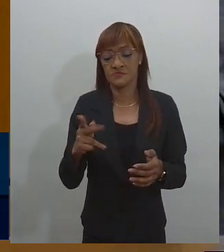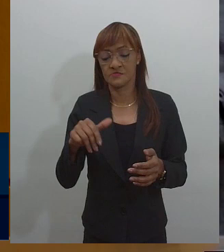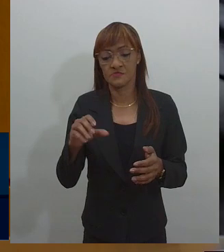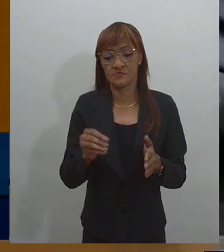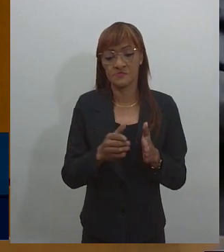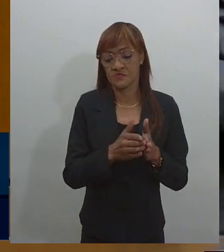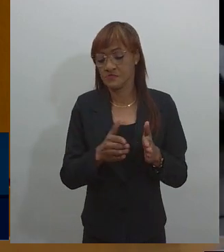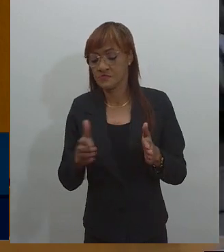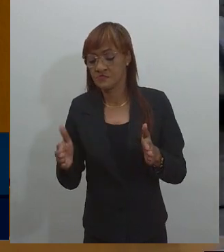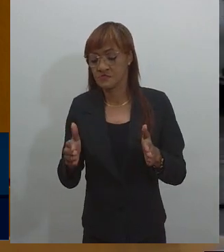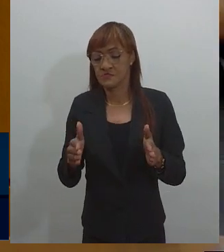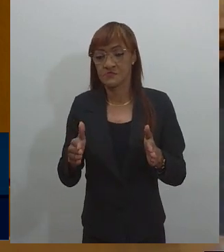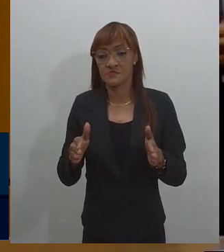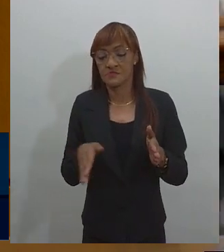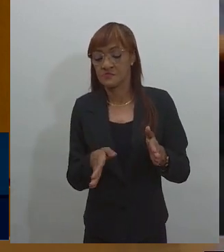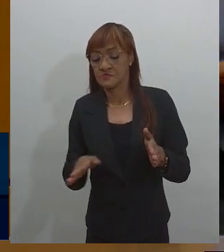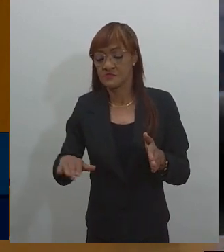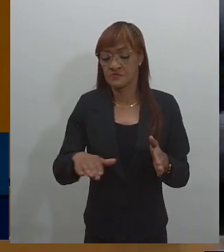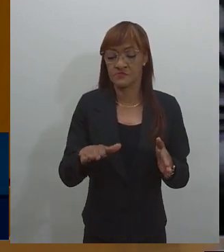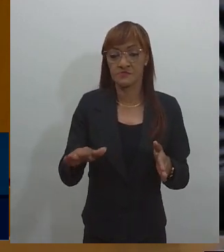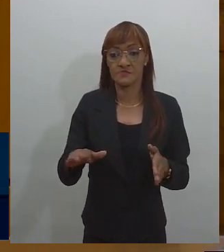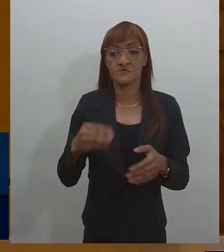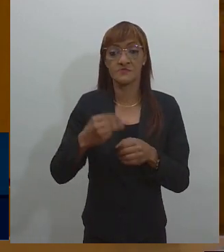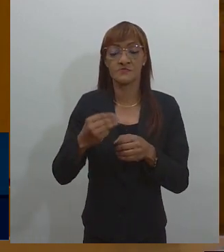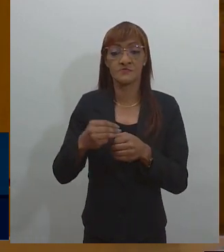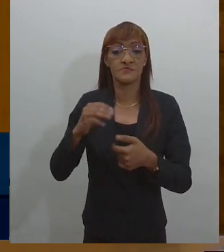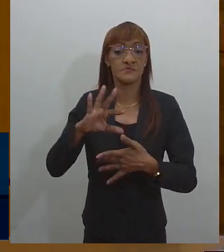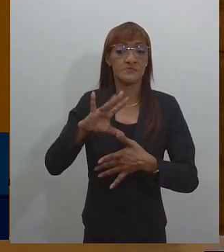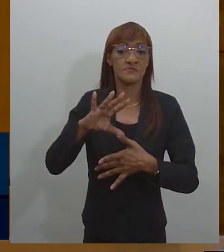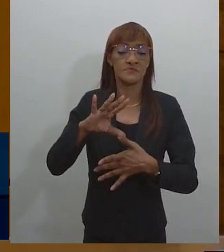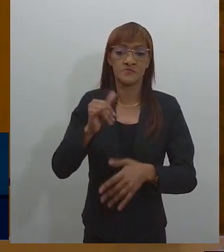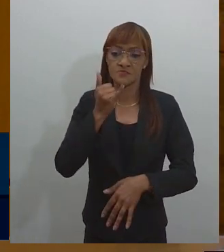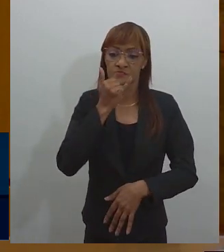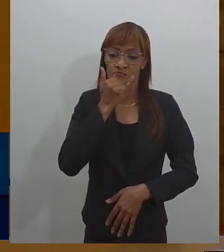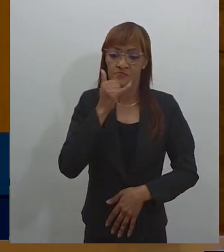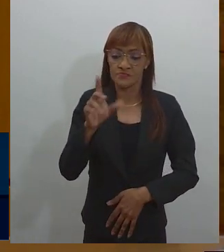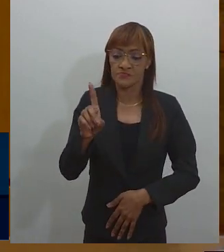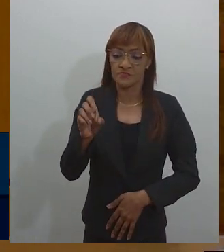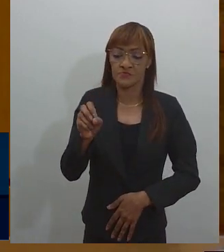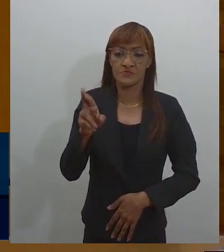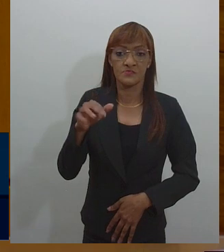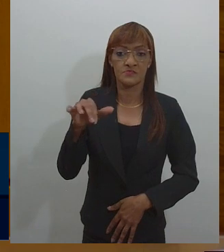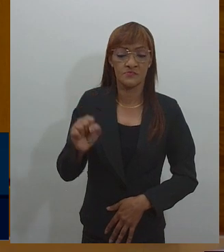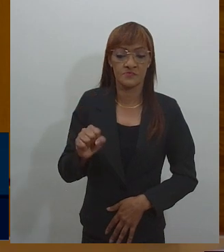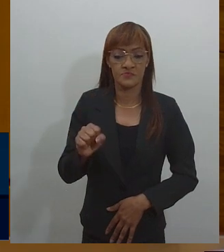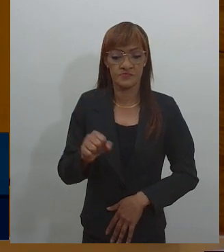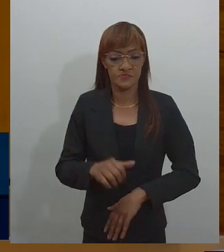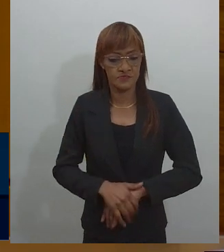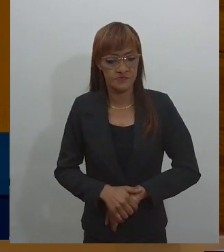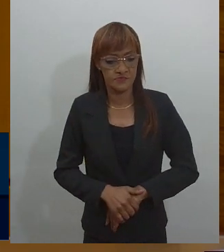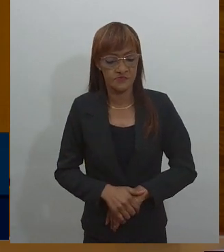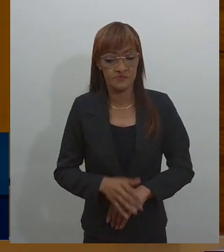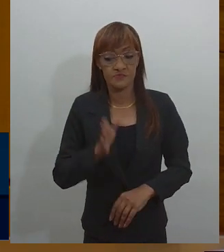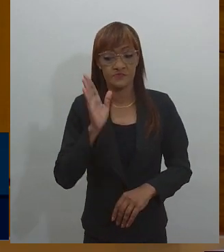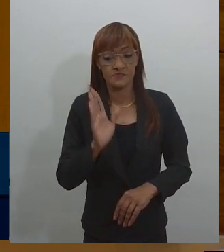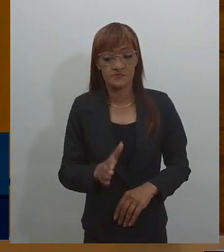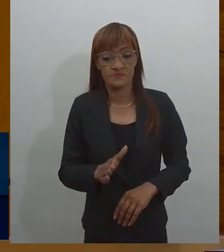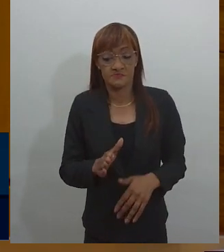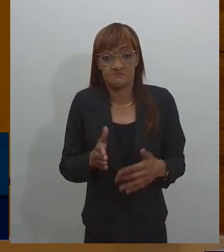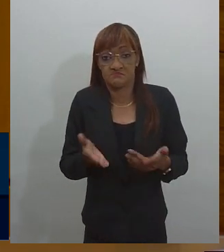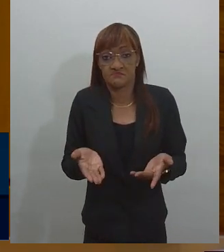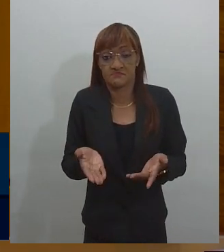Senhora das Dores. Já falamos disso aqui no primeiro semestre, e entrou num ouvido e saiu no outro. Nada fizeram, está faltando, eu